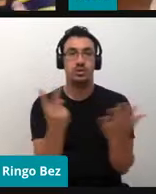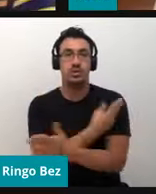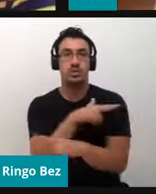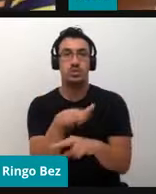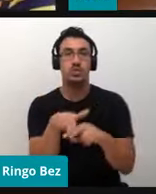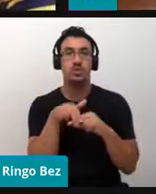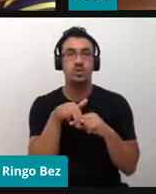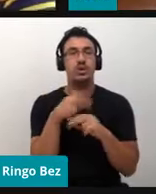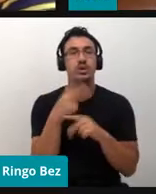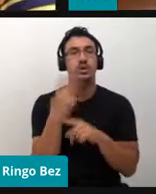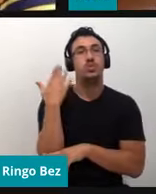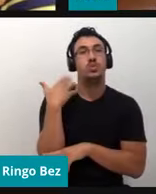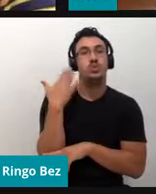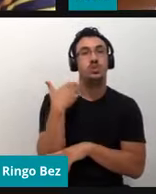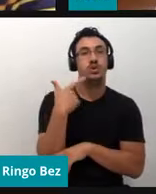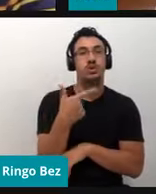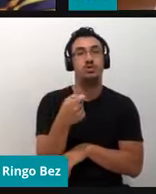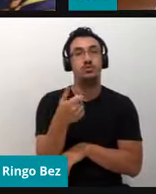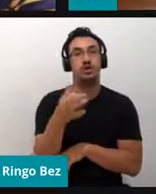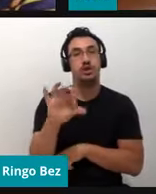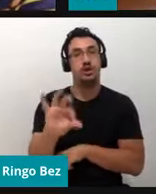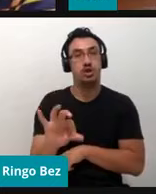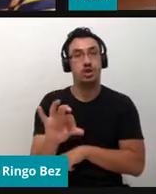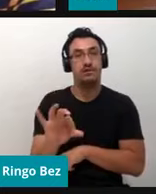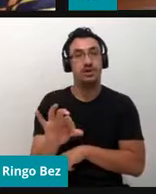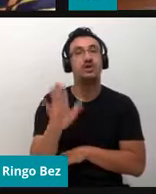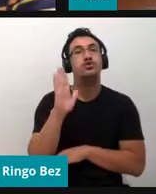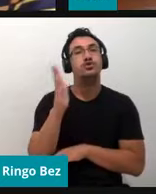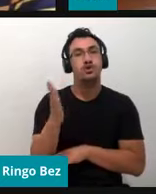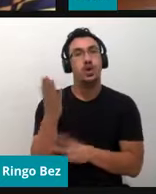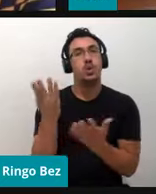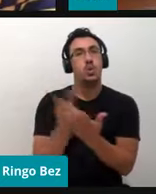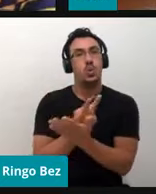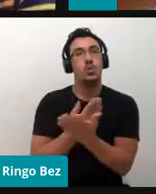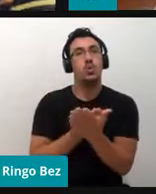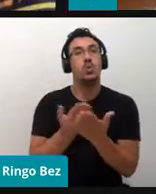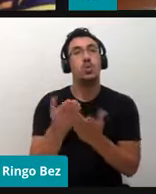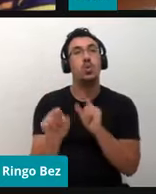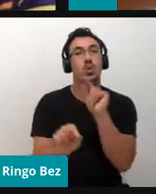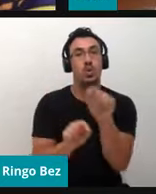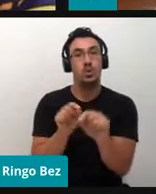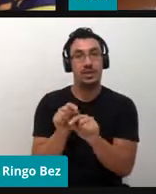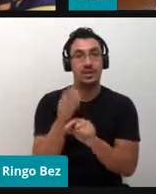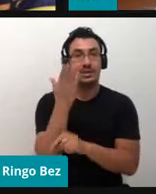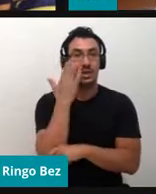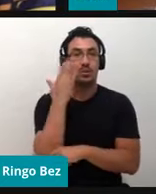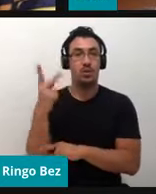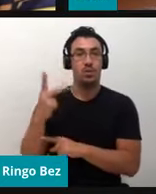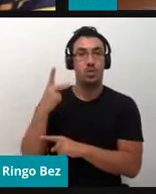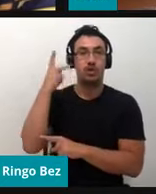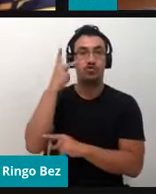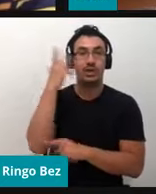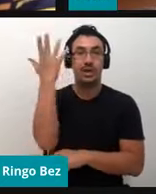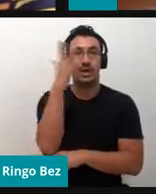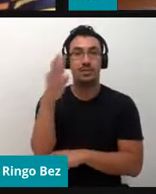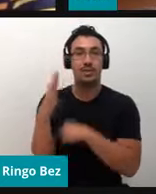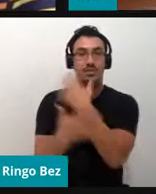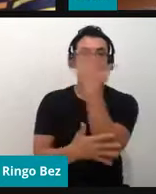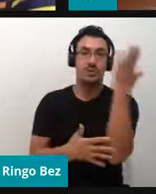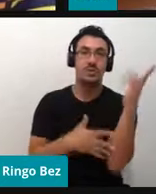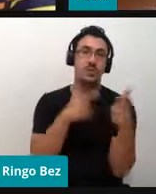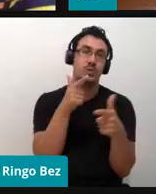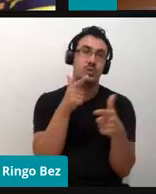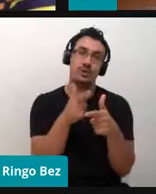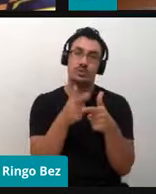Desde 2019, nós temos enfrentado, na verdade, a política ambiental brasileira, ela sempre foi